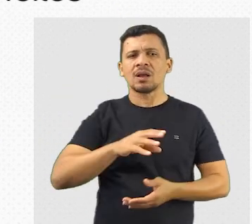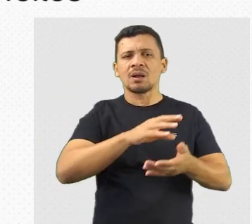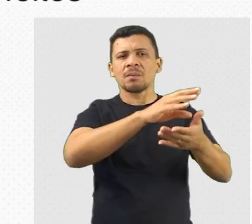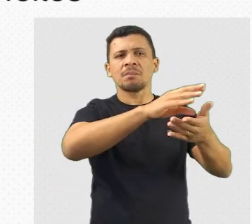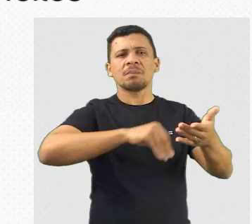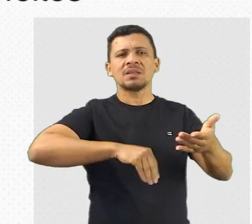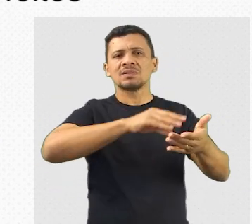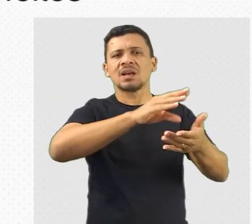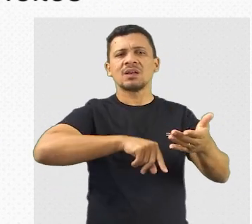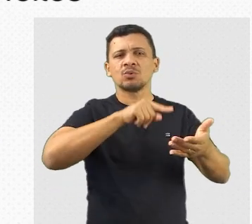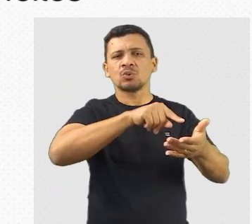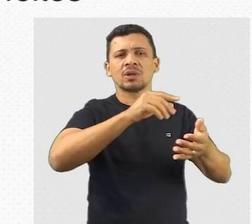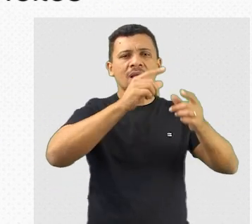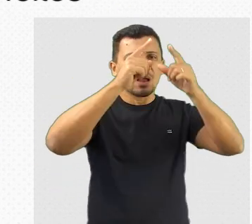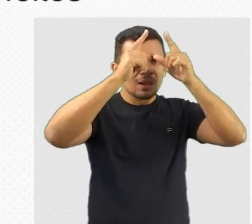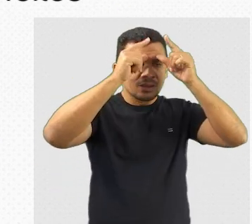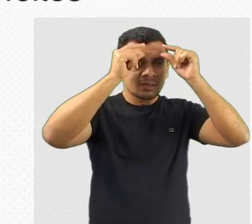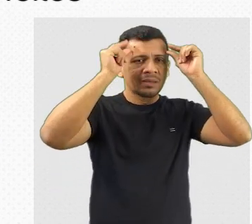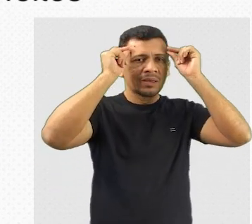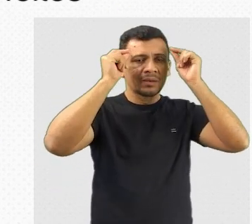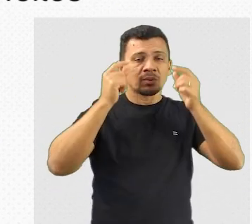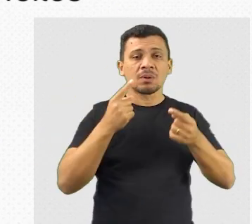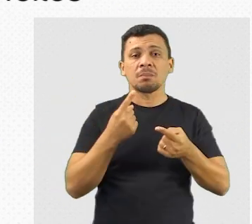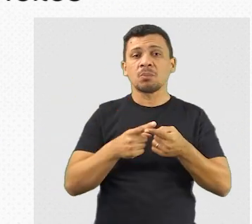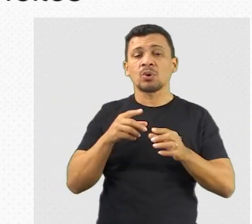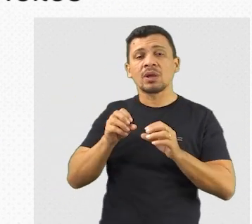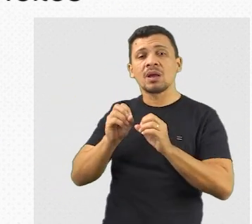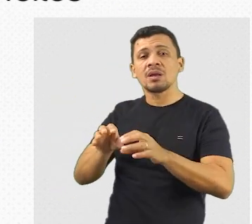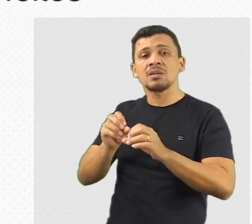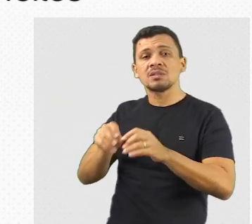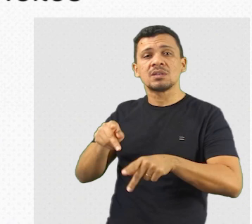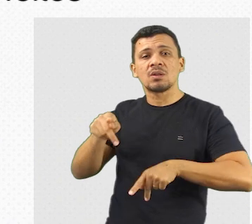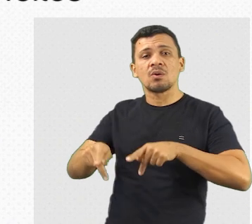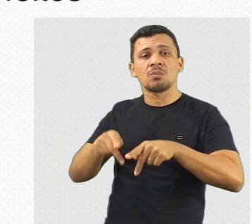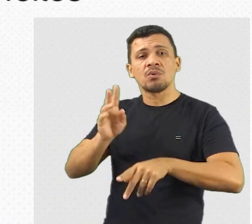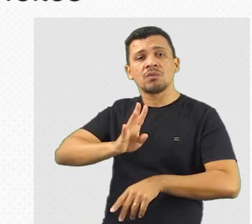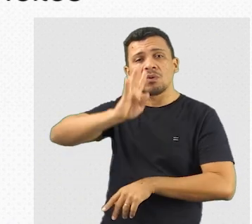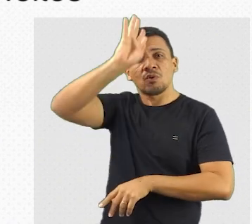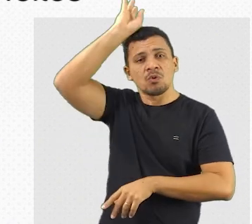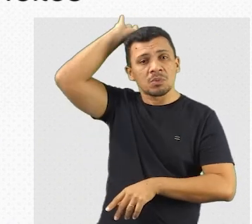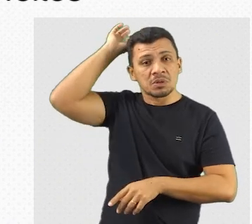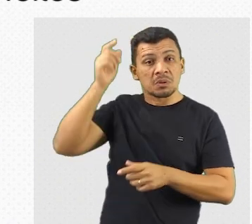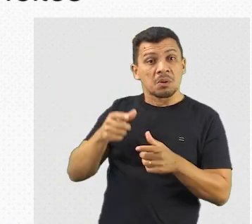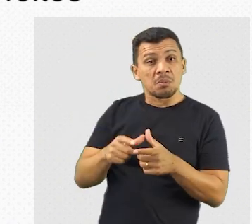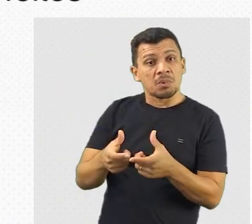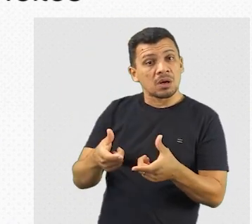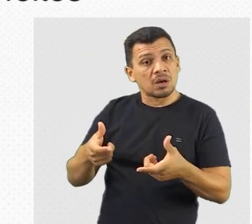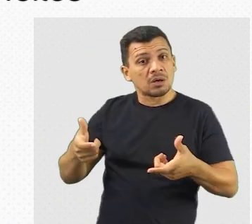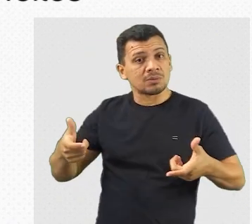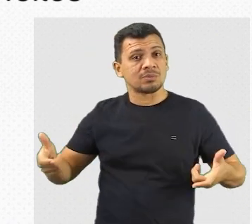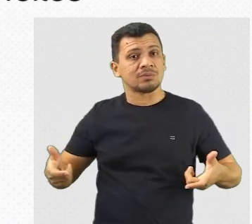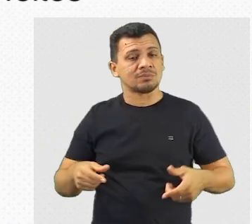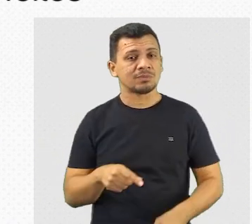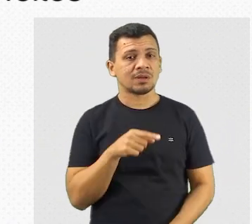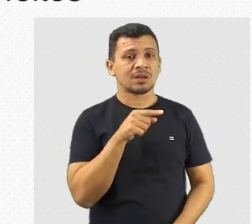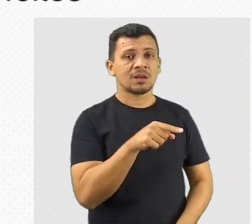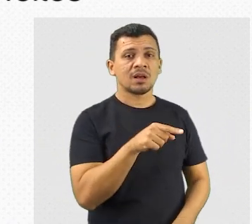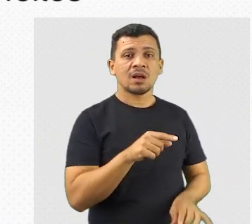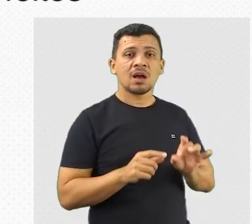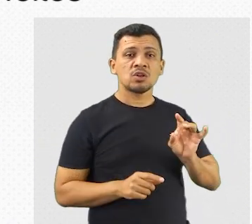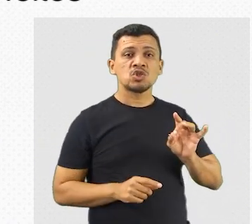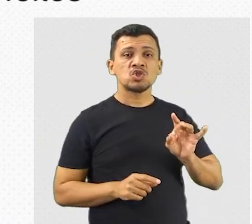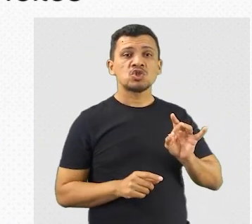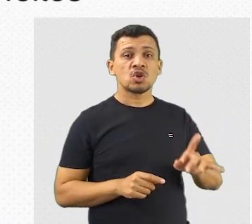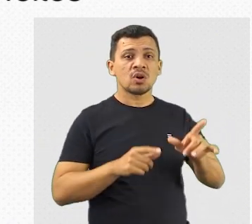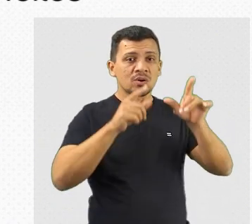escultura grega. Por quê? Porque os gregos ensinam os romanos e eles aumentam essas possibilidades. Enquanto os gregos faziam apenas, olha que